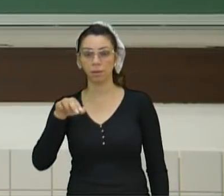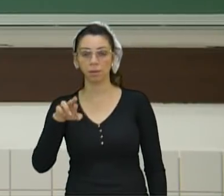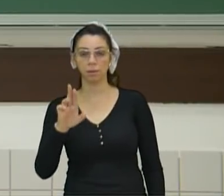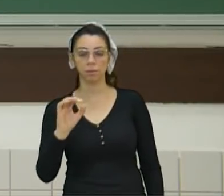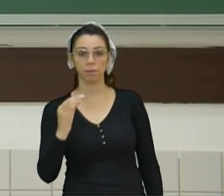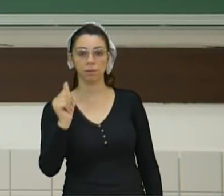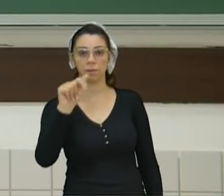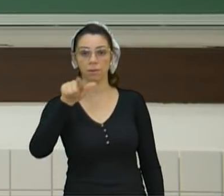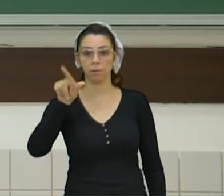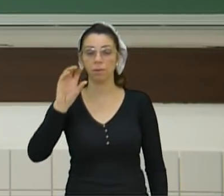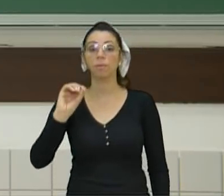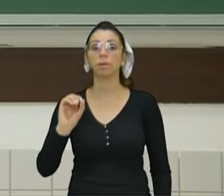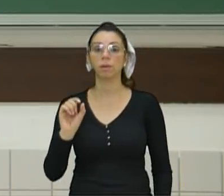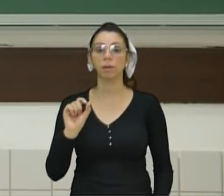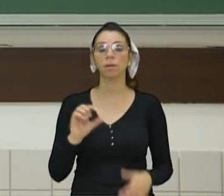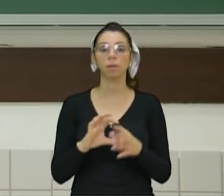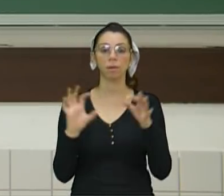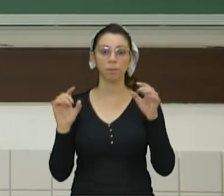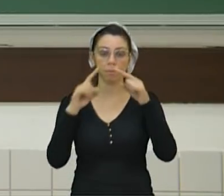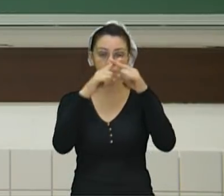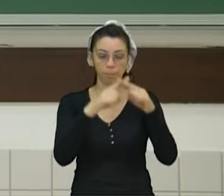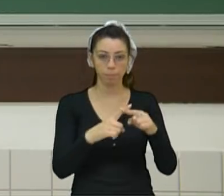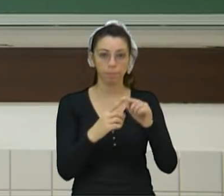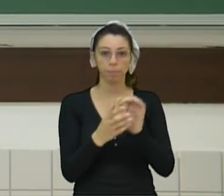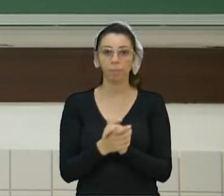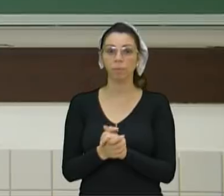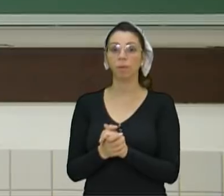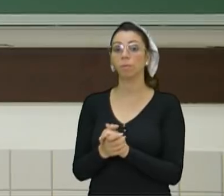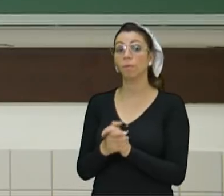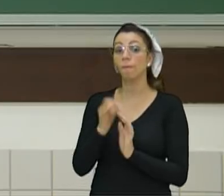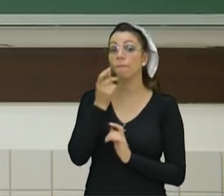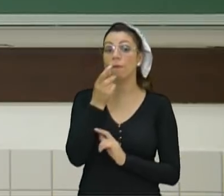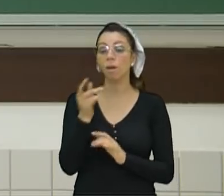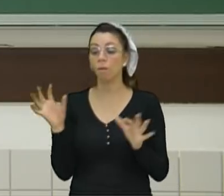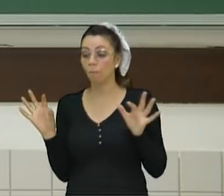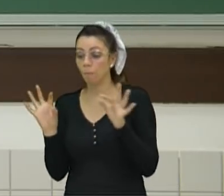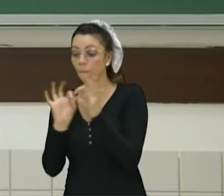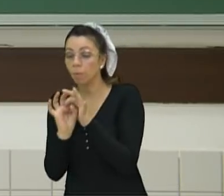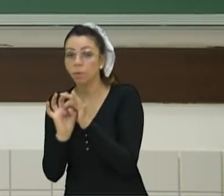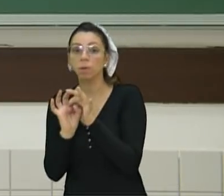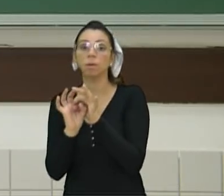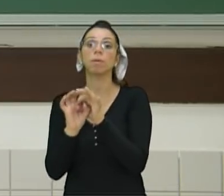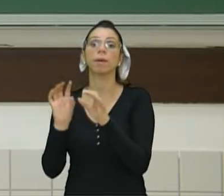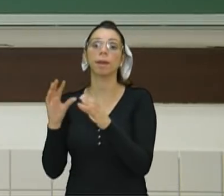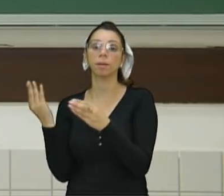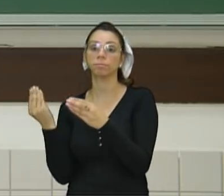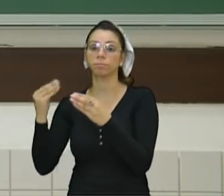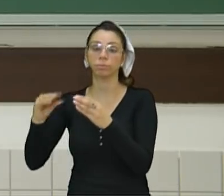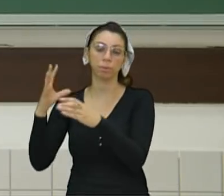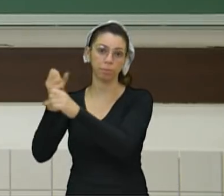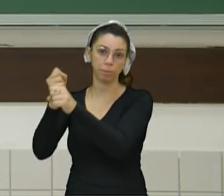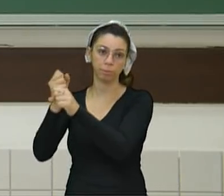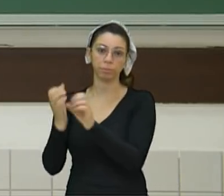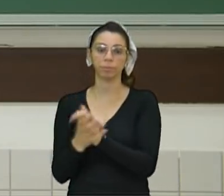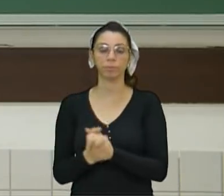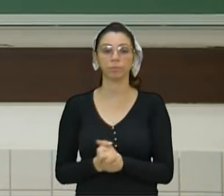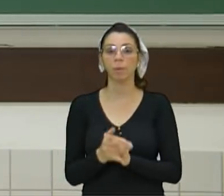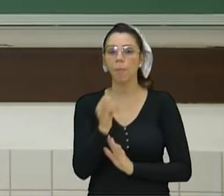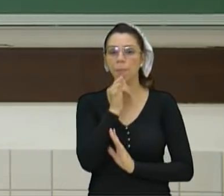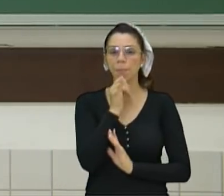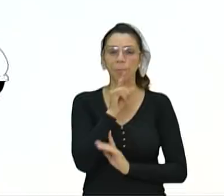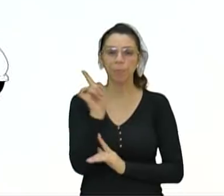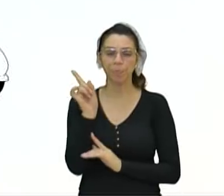nós falamos de união, é adição, tá bom? Então, vamos acompanhar esse exemplo com a